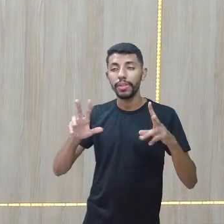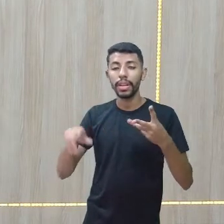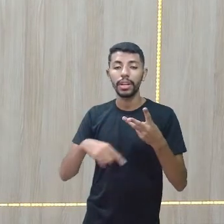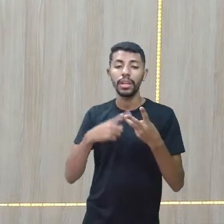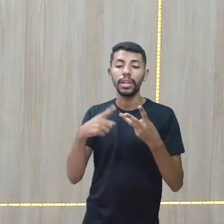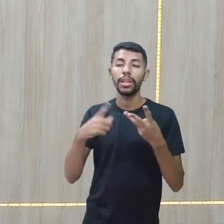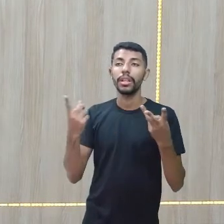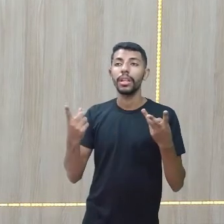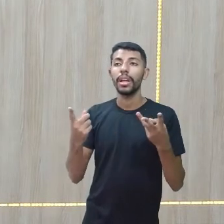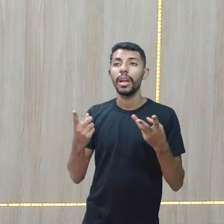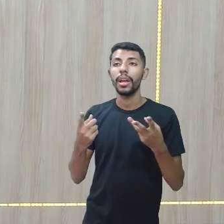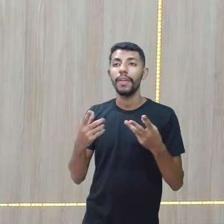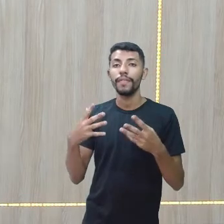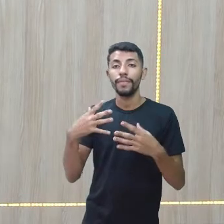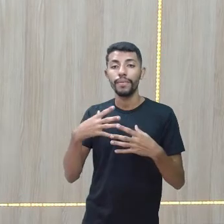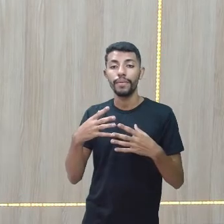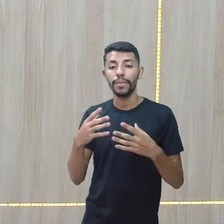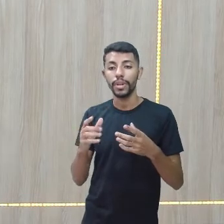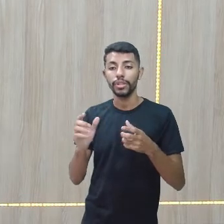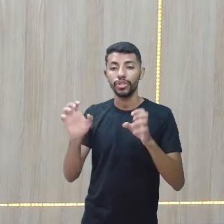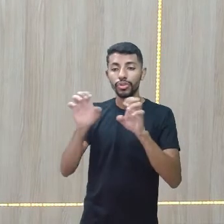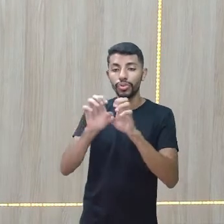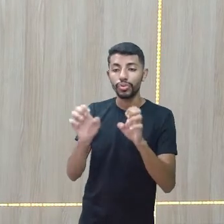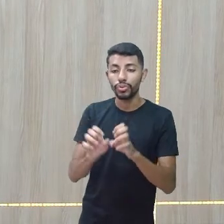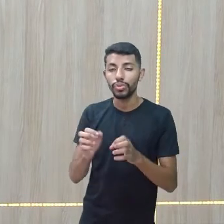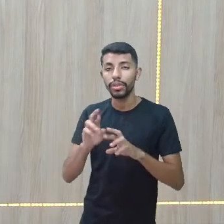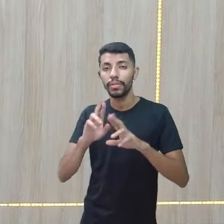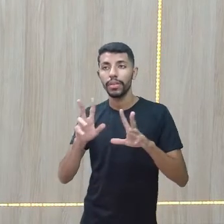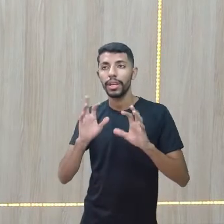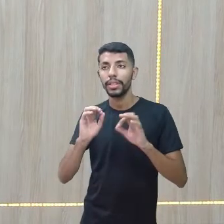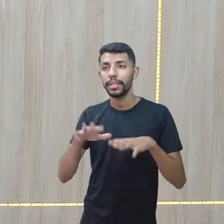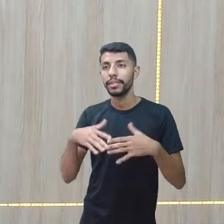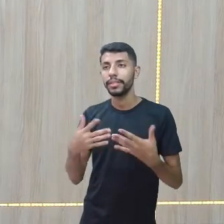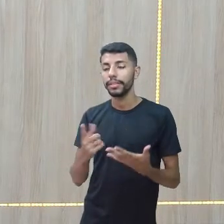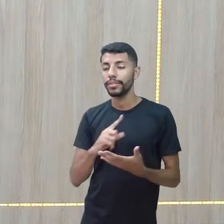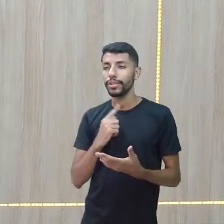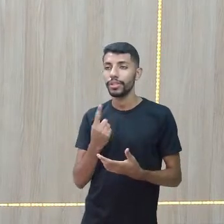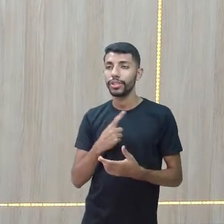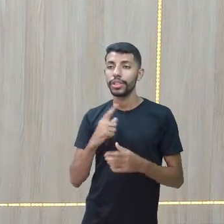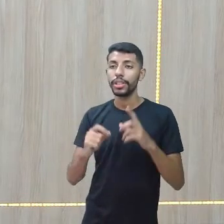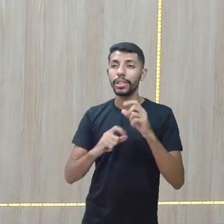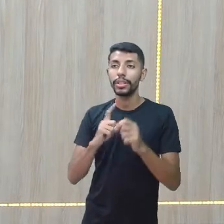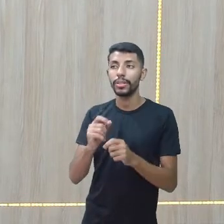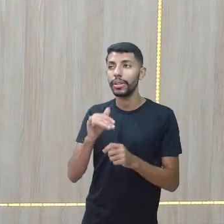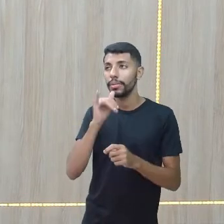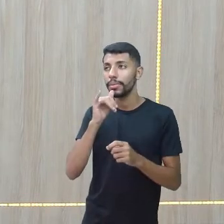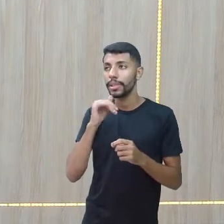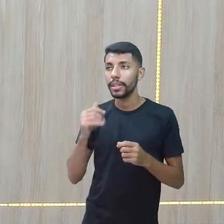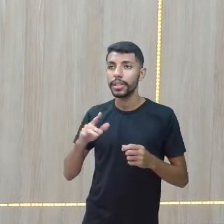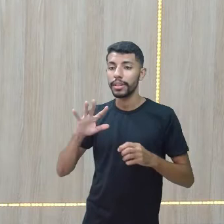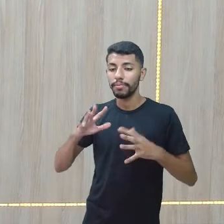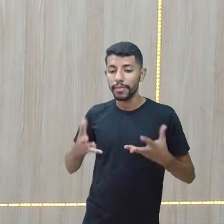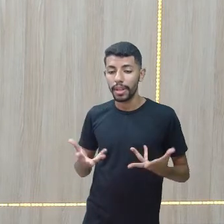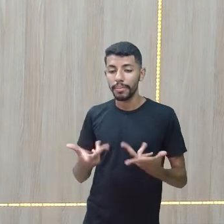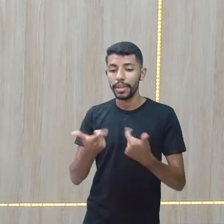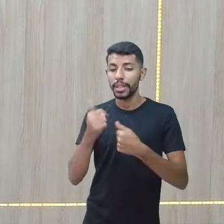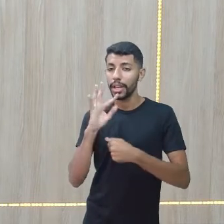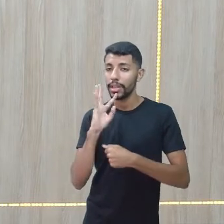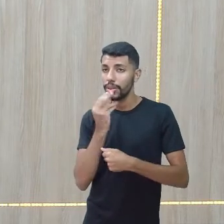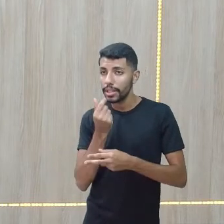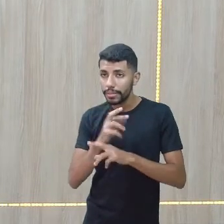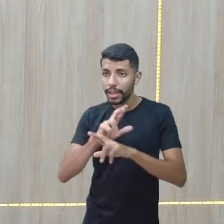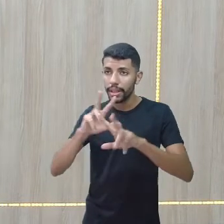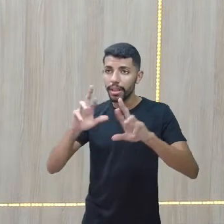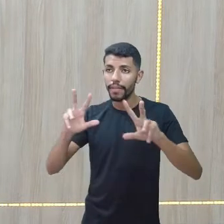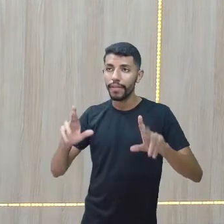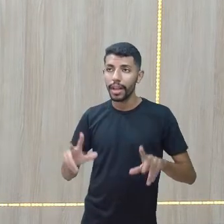jogo importante que trabalha com a aquisição de conhecimento e desenvolvimento de habilidades diferentes.